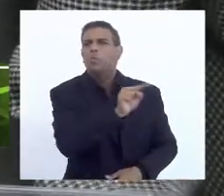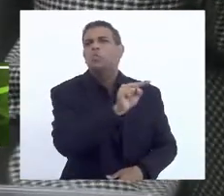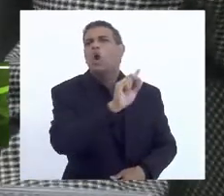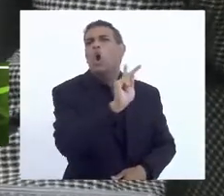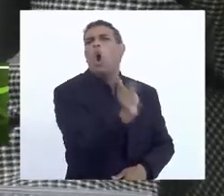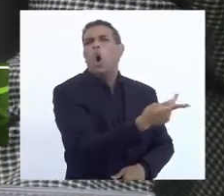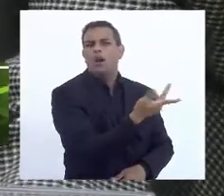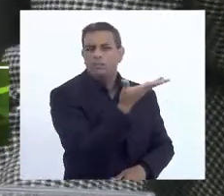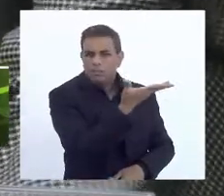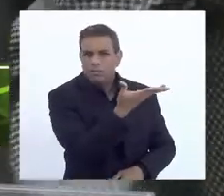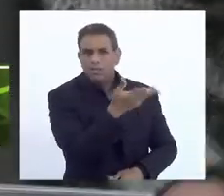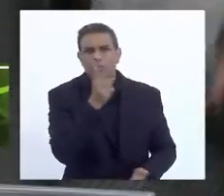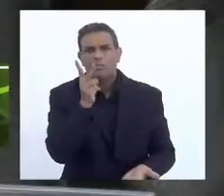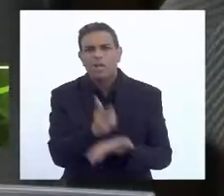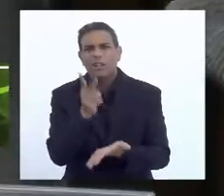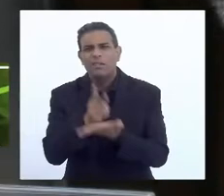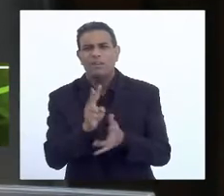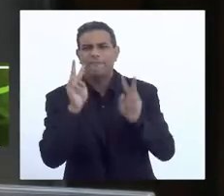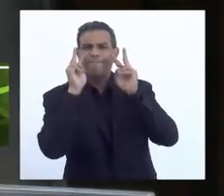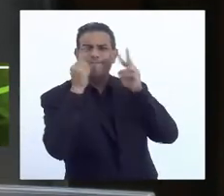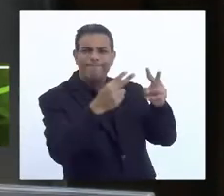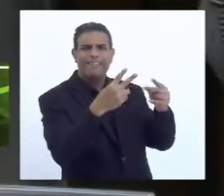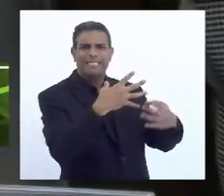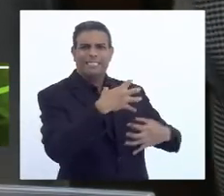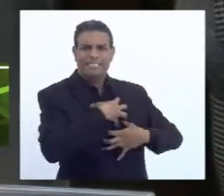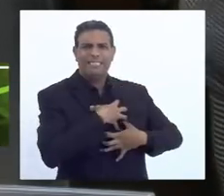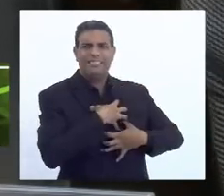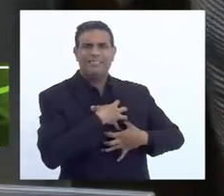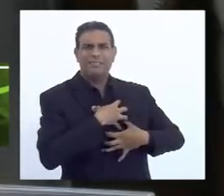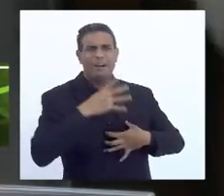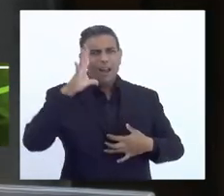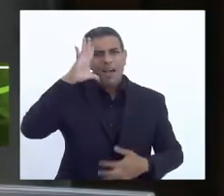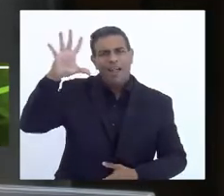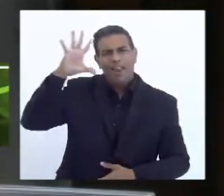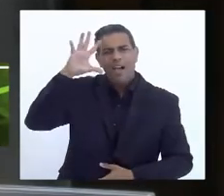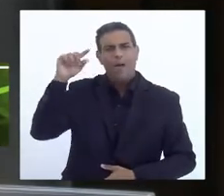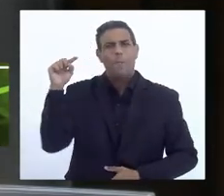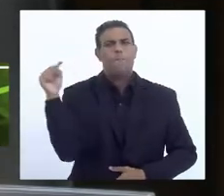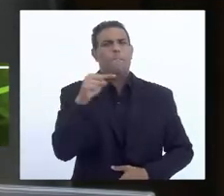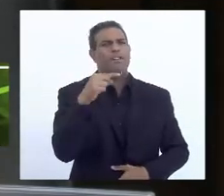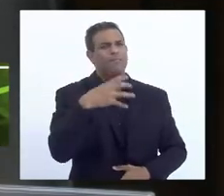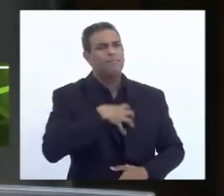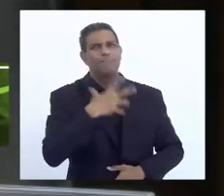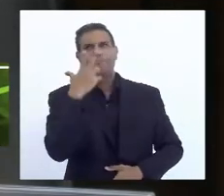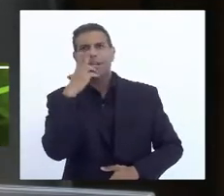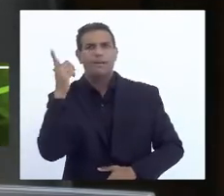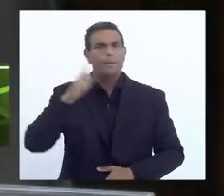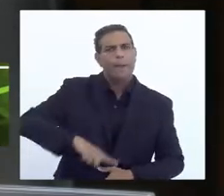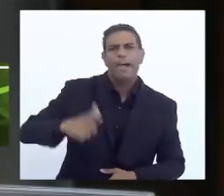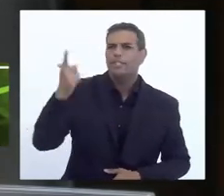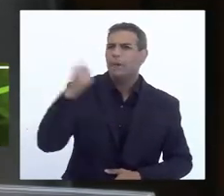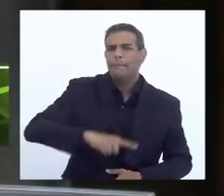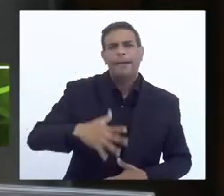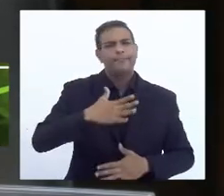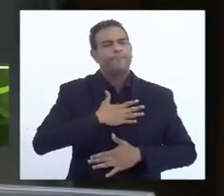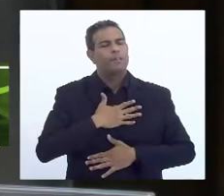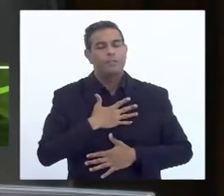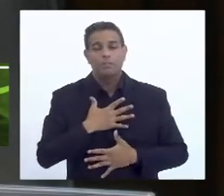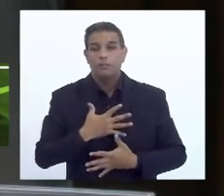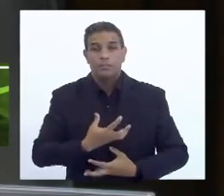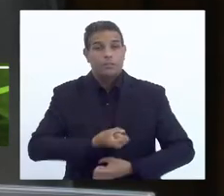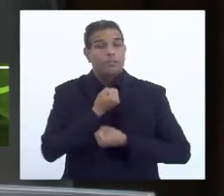que me aparece toda vez que eu vejo a cena volta. Nossa.